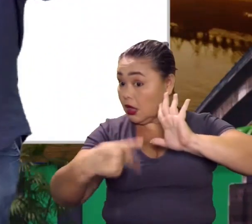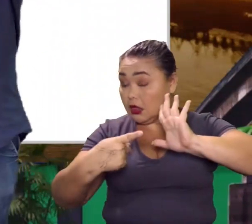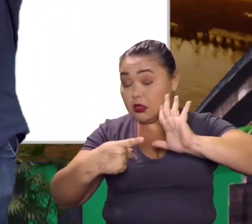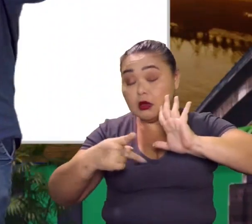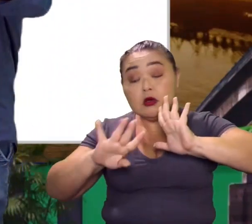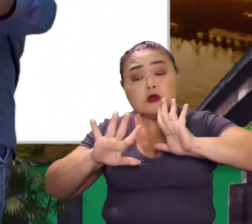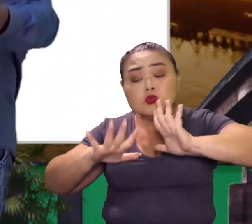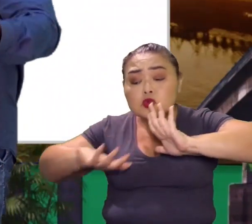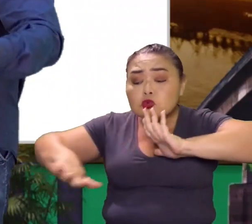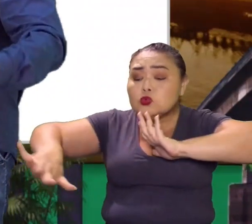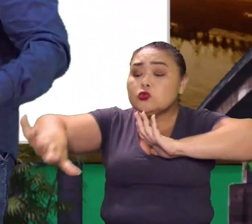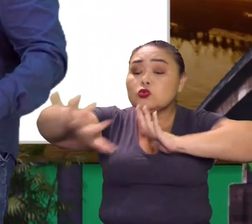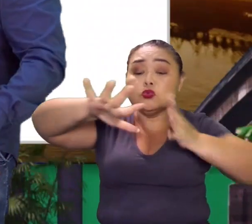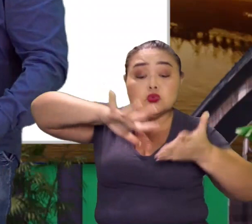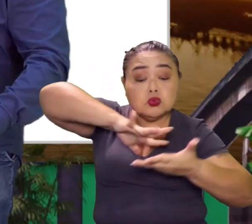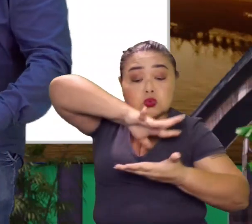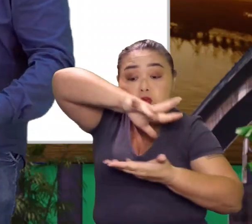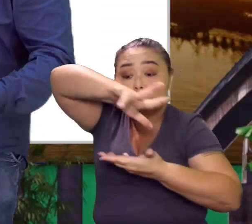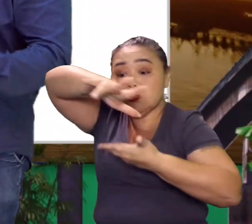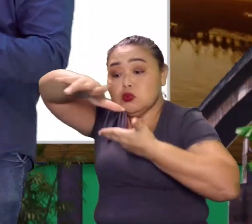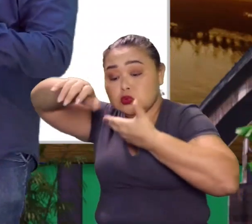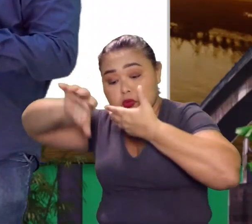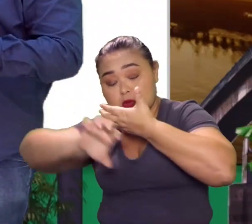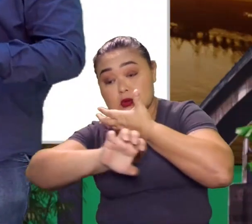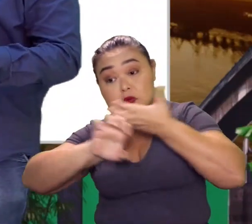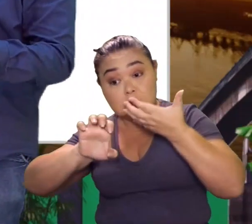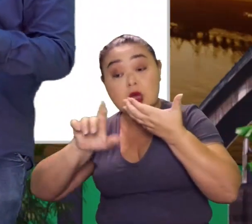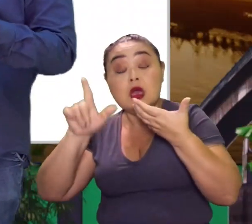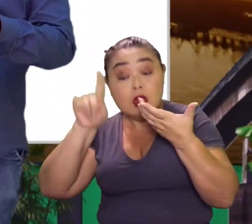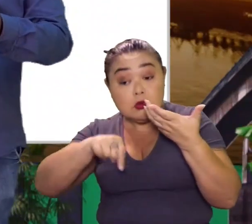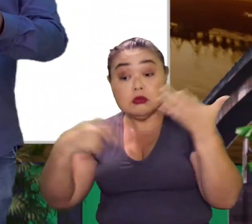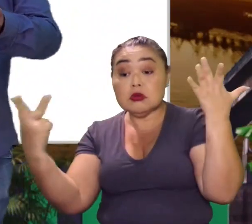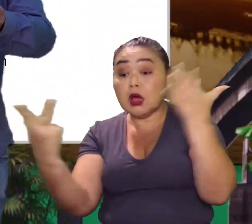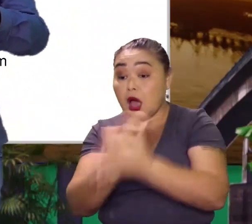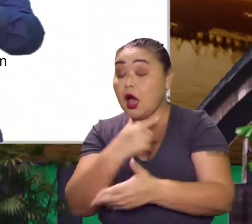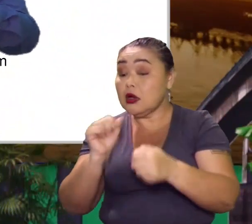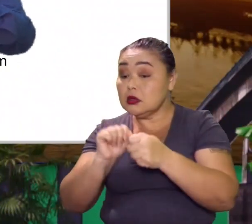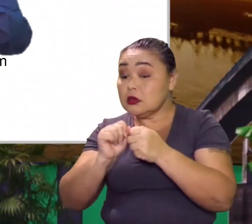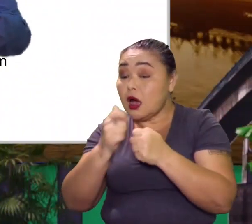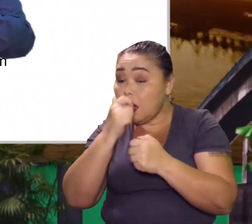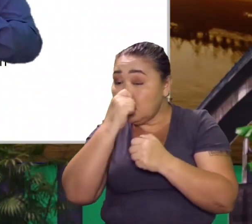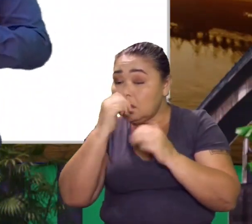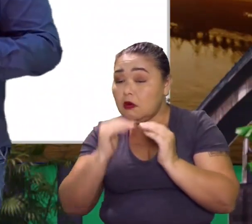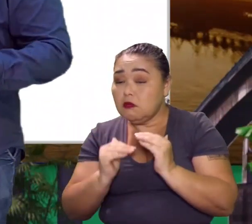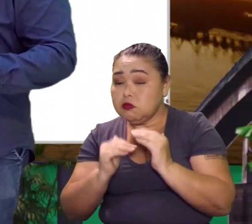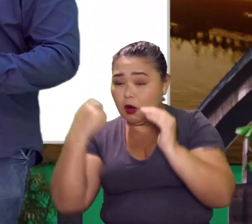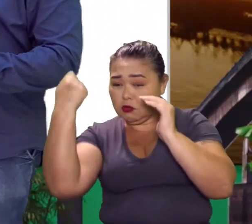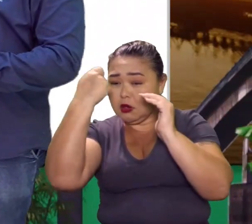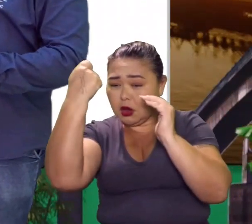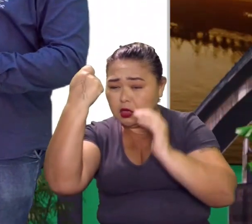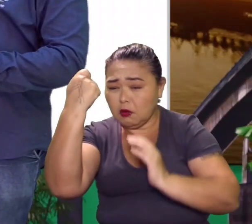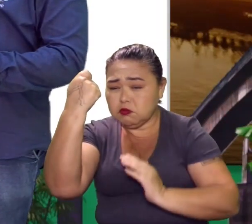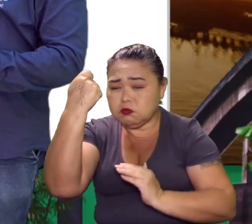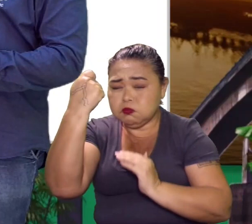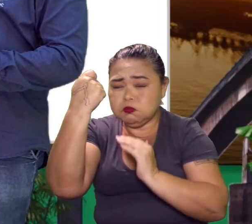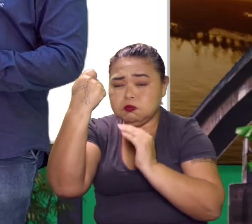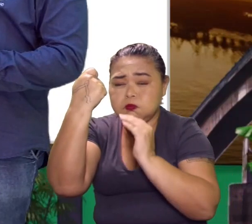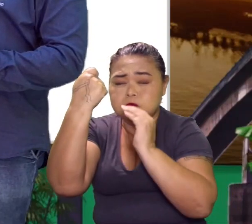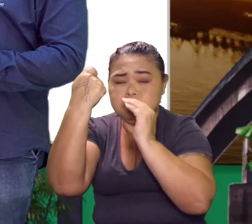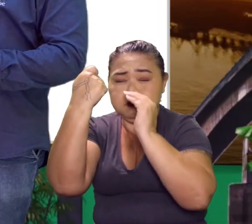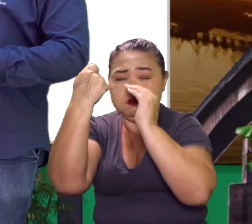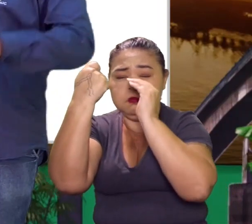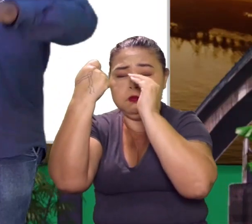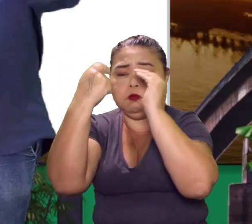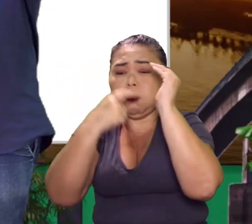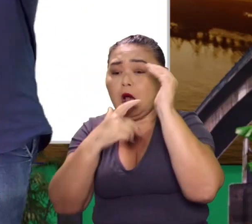equatorial. Inclusive, essa questão da cheia, que está ocorrendo lá no Rio Grande do Sul, tem uma ligação com os rios voadores. Perfeito.